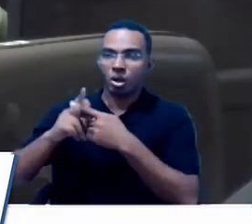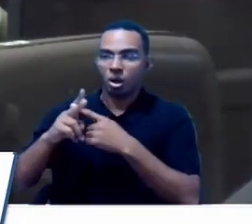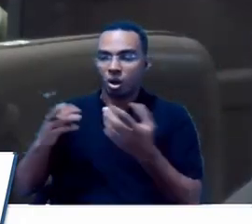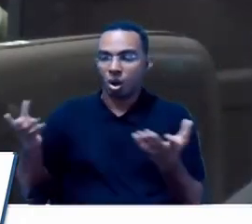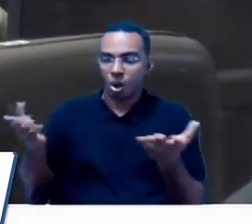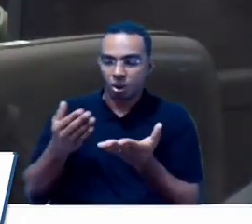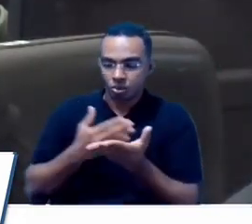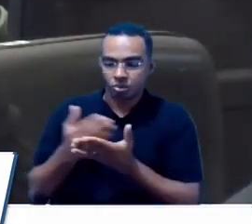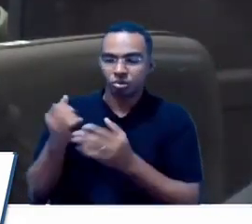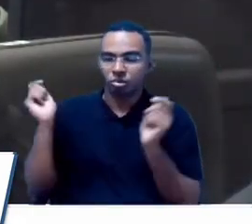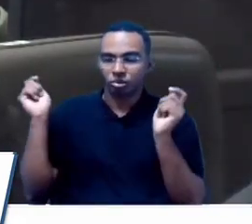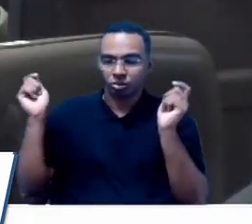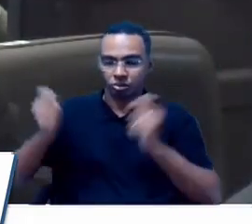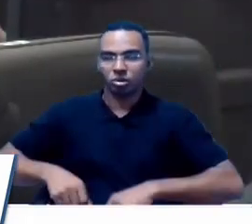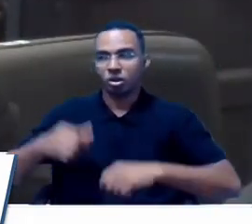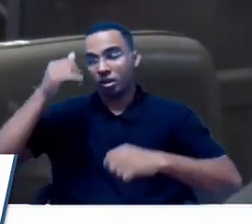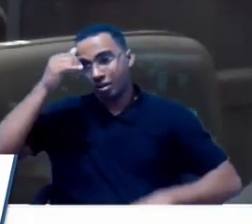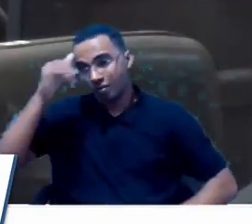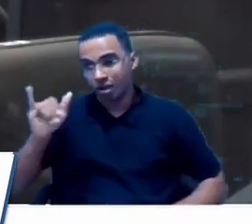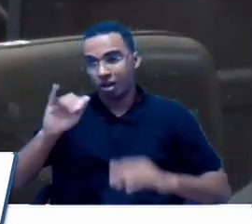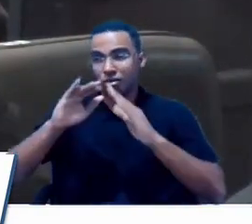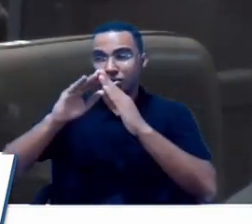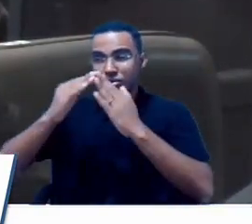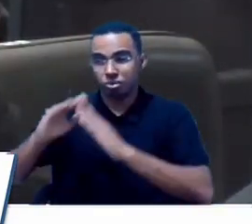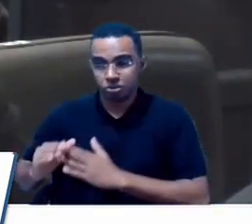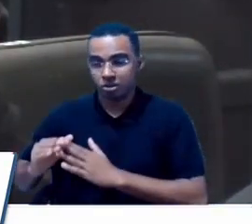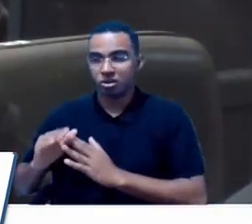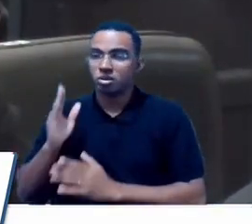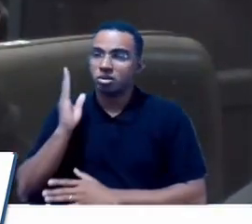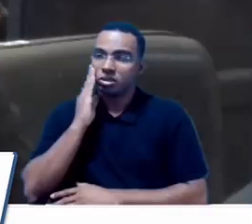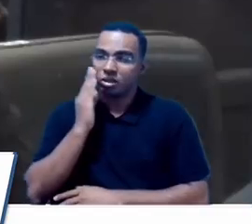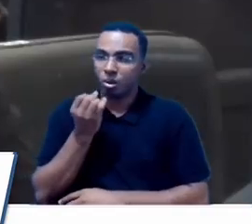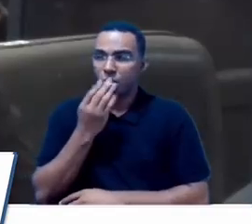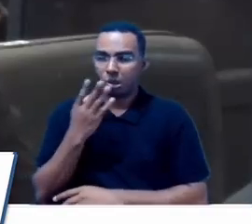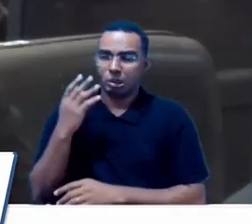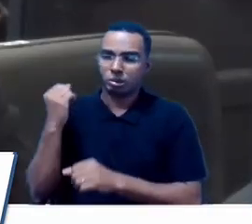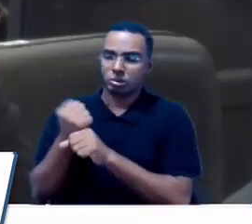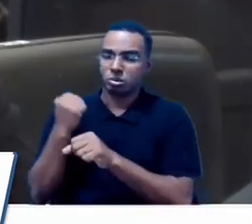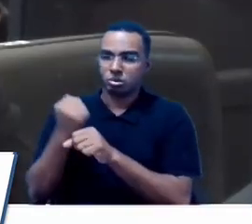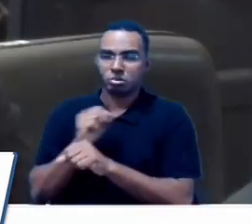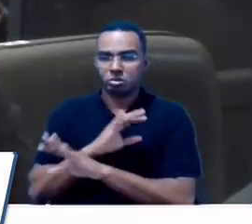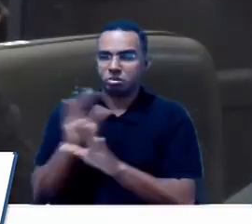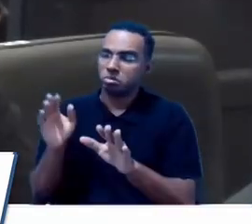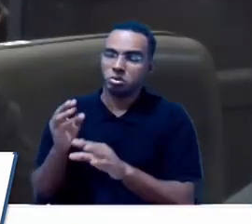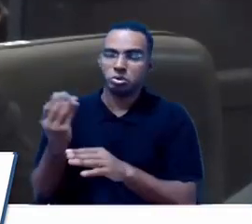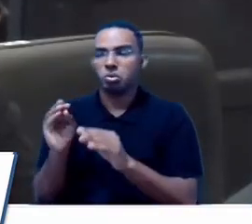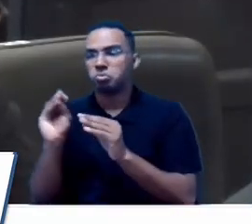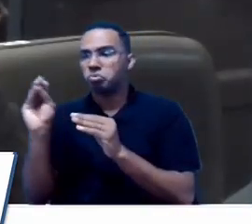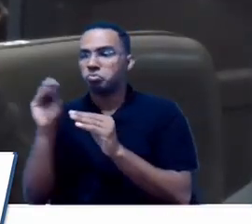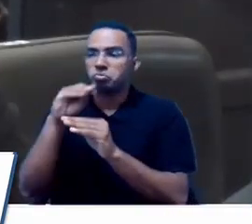seja o suficiente para não deixar cair. Nós sabemos que não é uma grande reforma, é algo paliativo,